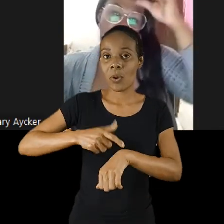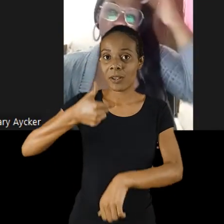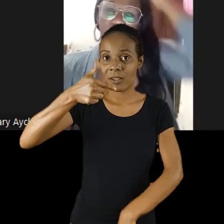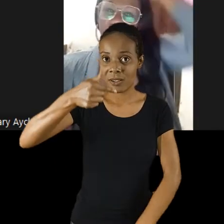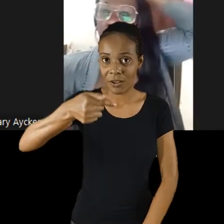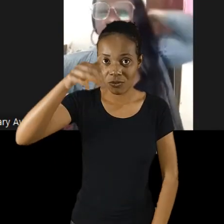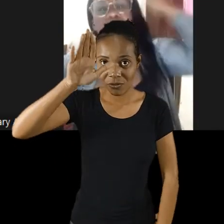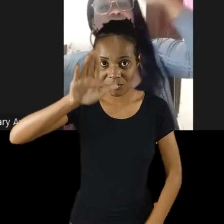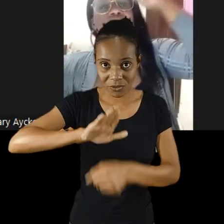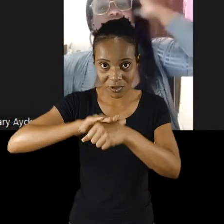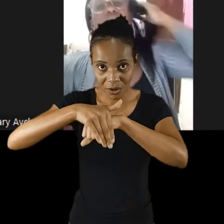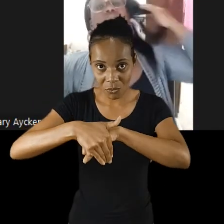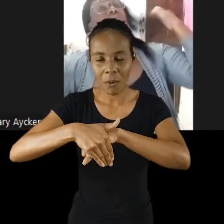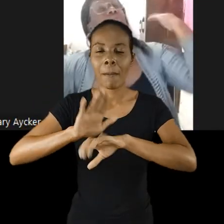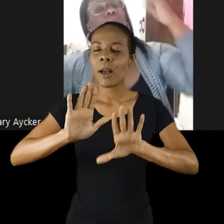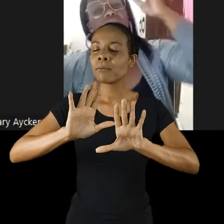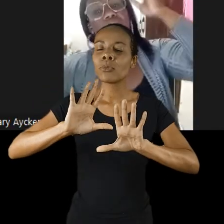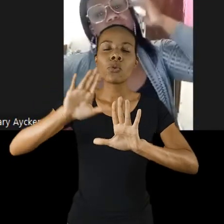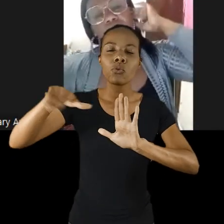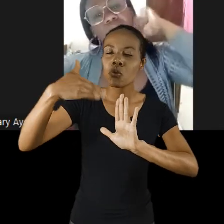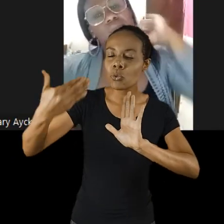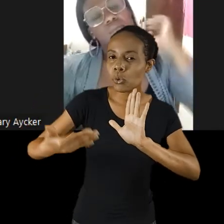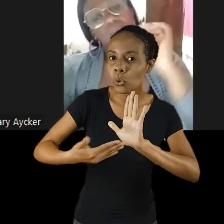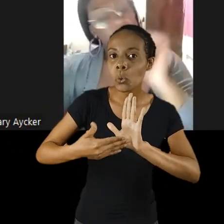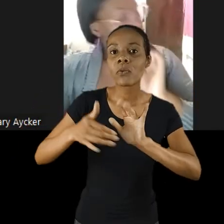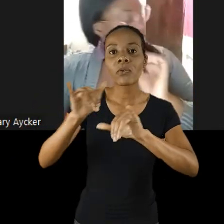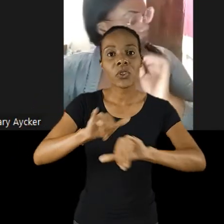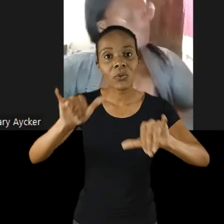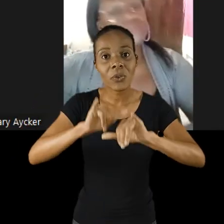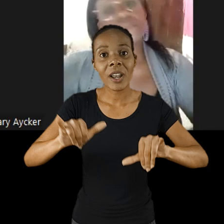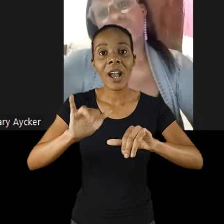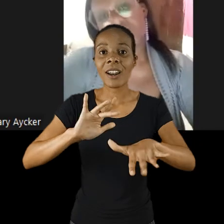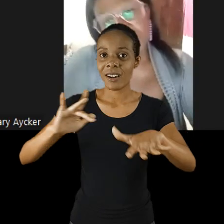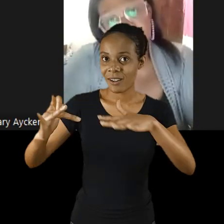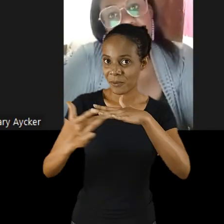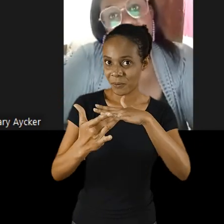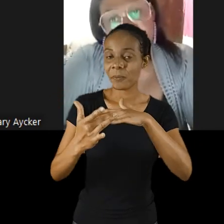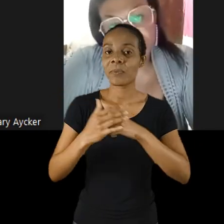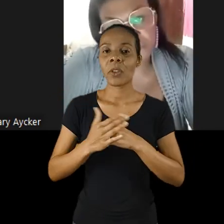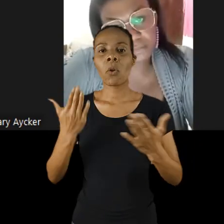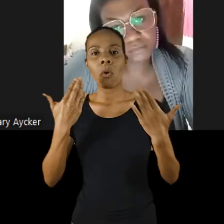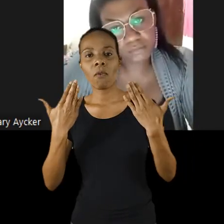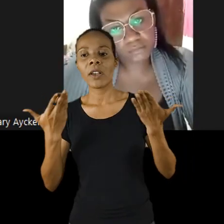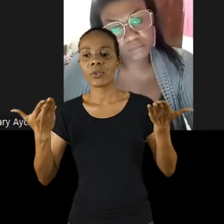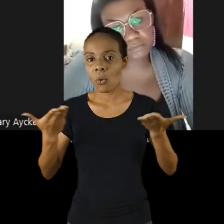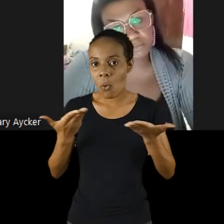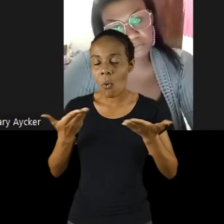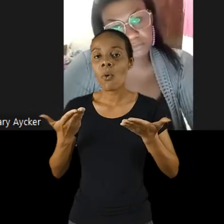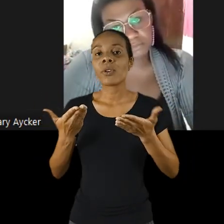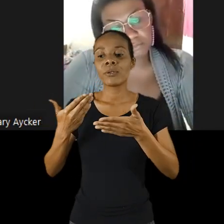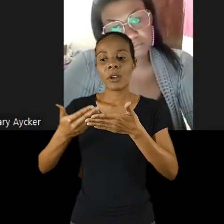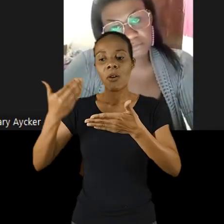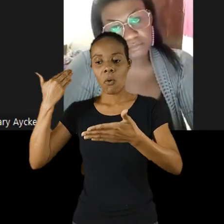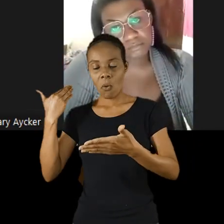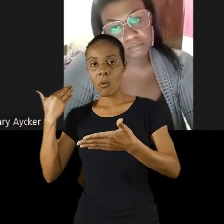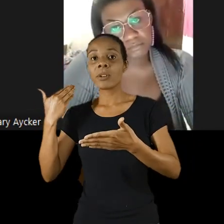vai estar nas nossas redes. E tudo que a gente conversou hoje, o que a gente conversou ontem, que vai conversar nos próximos dias, vai estar disponível lá no nosso